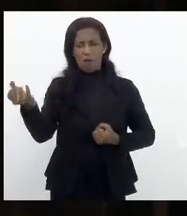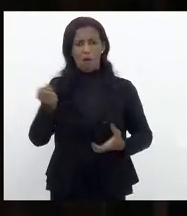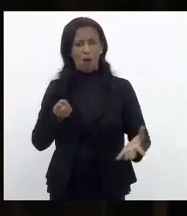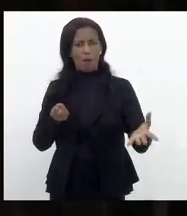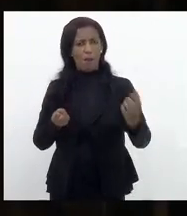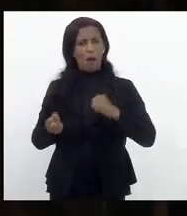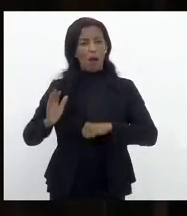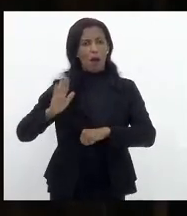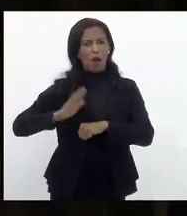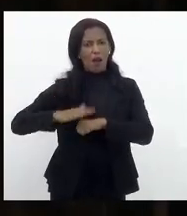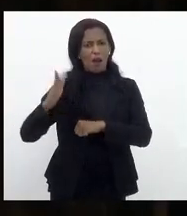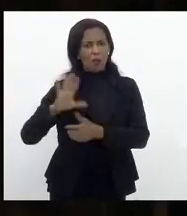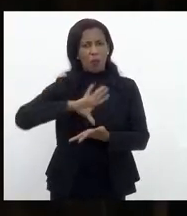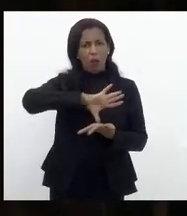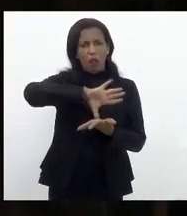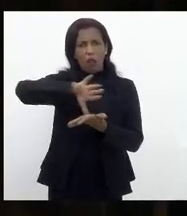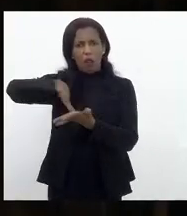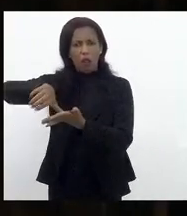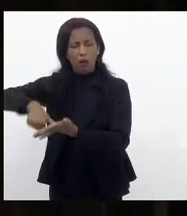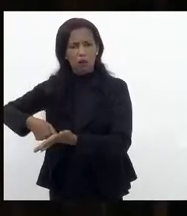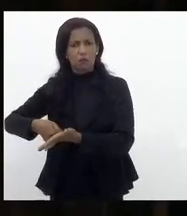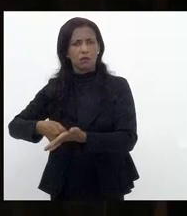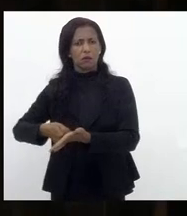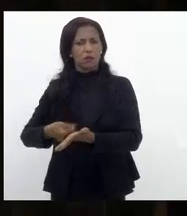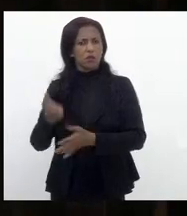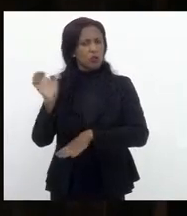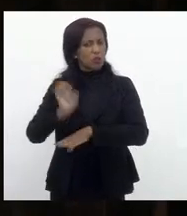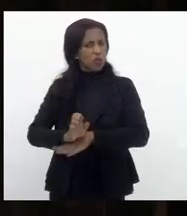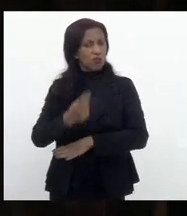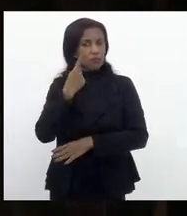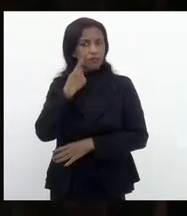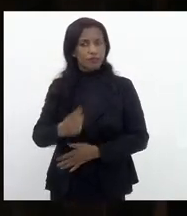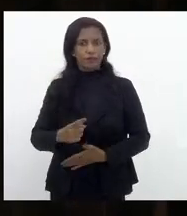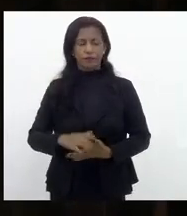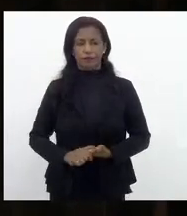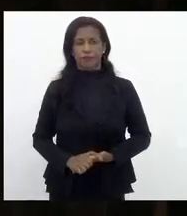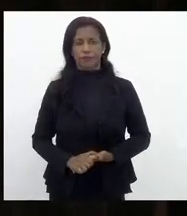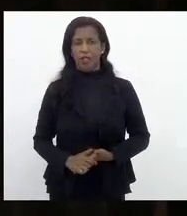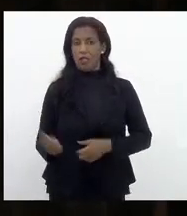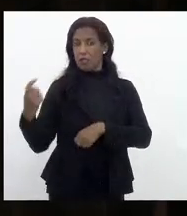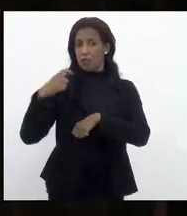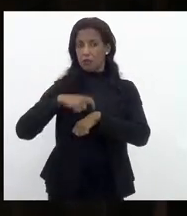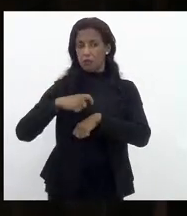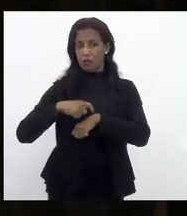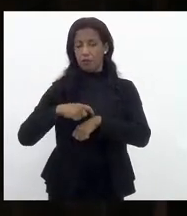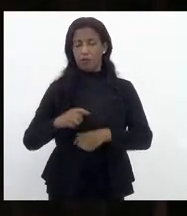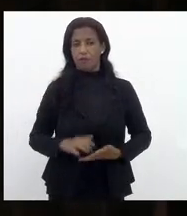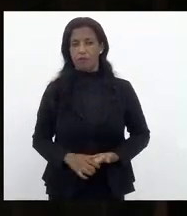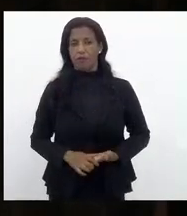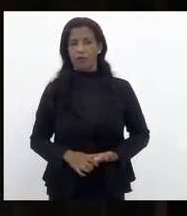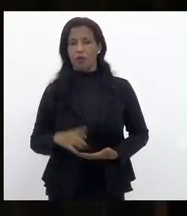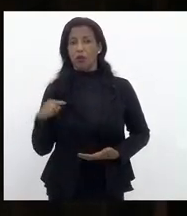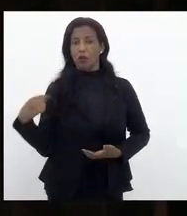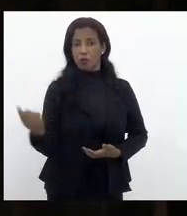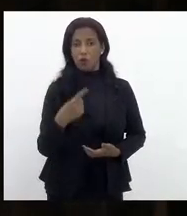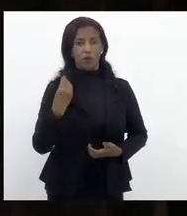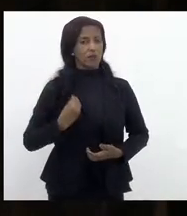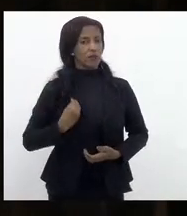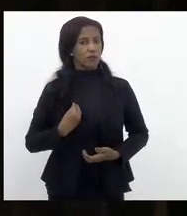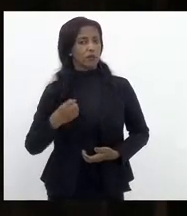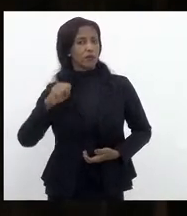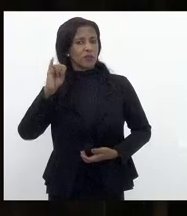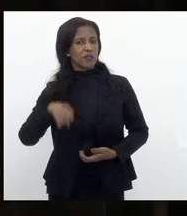as maiores usurpações que esse estado já viu nesse momento nós vivemos sim